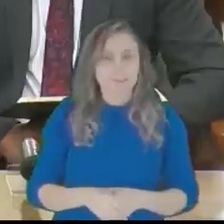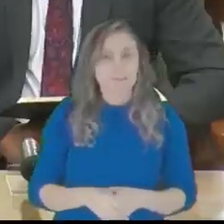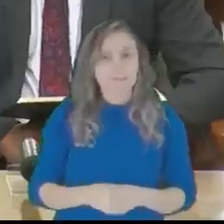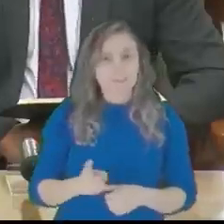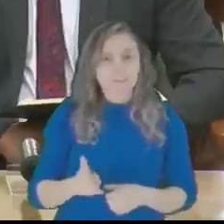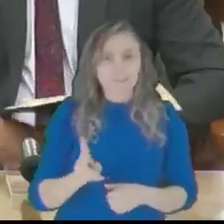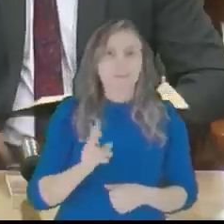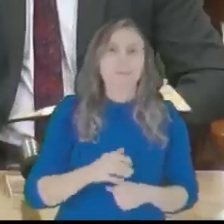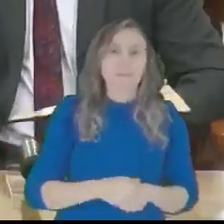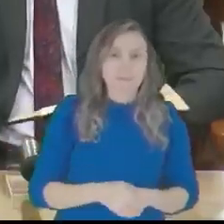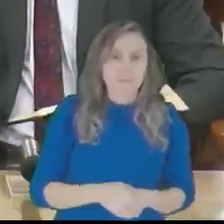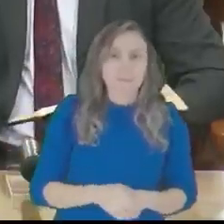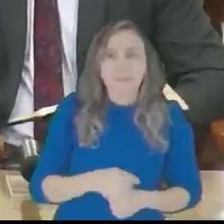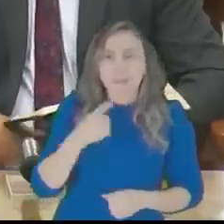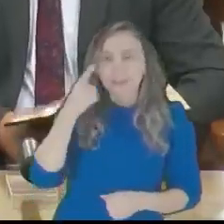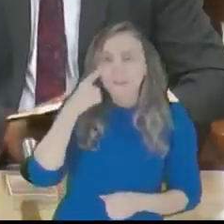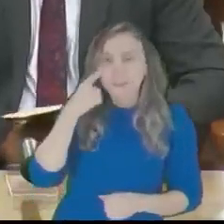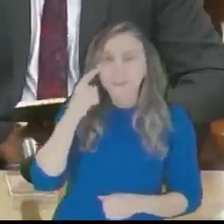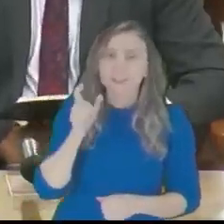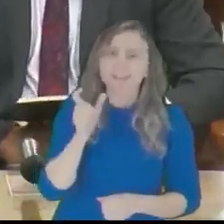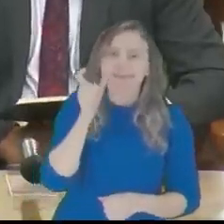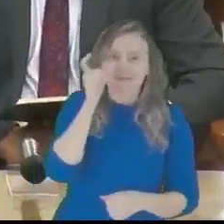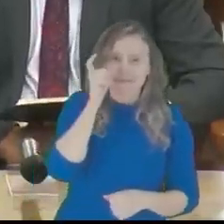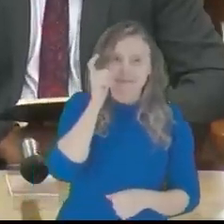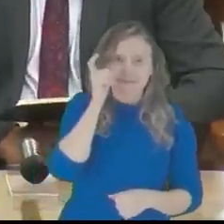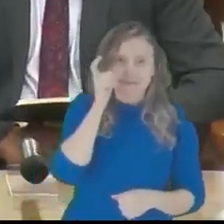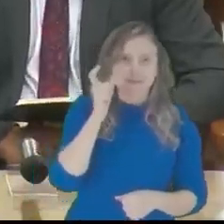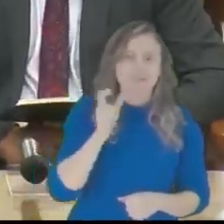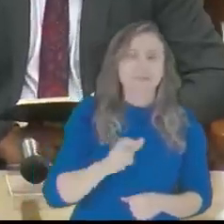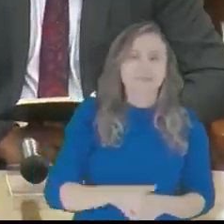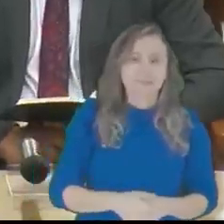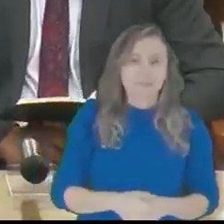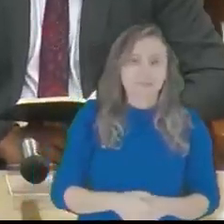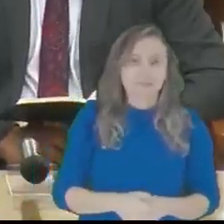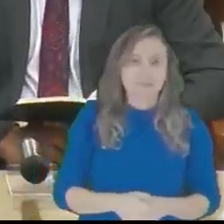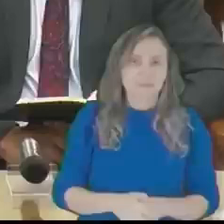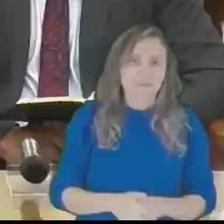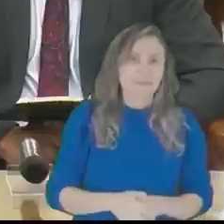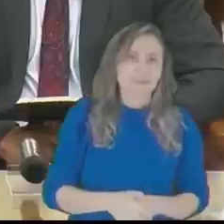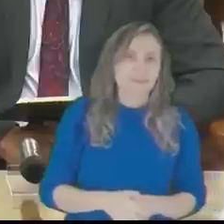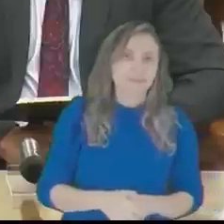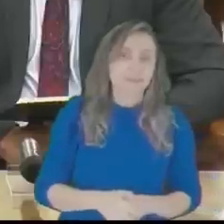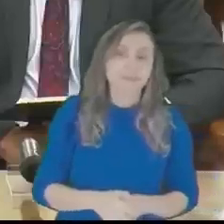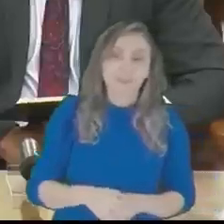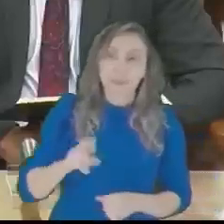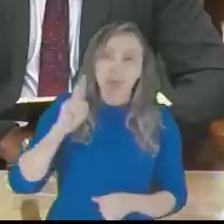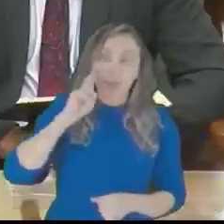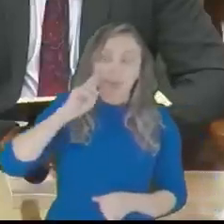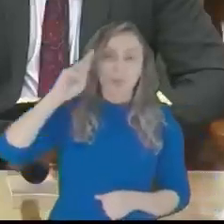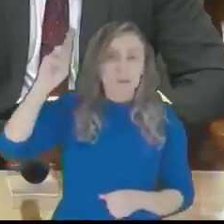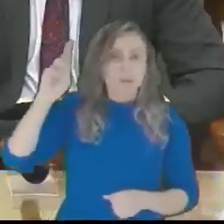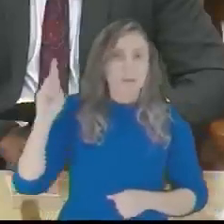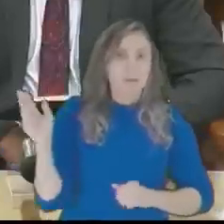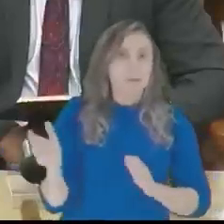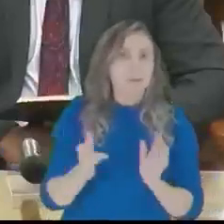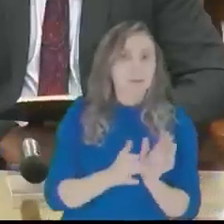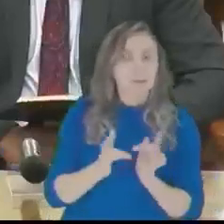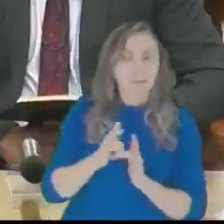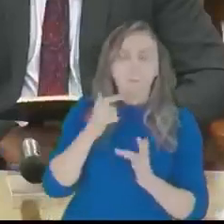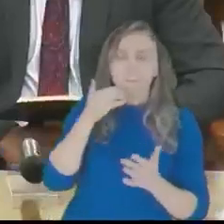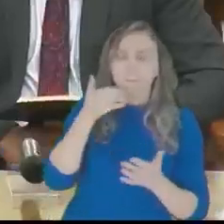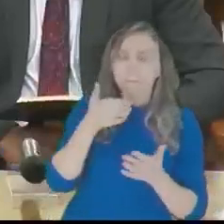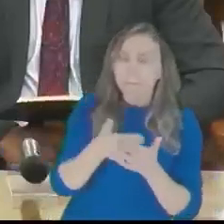nós vemos aqui uma coisa interessante, né? Nós vemos que o Senhor Jesus, quando foi subir para o